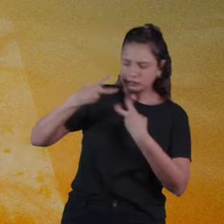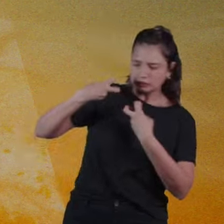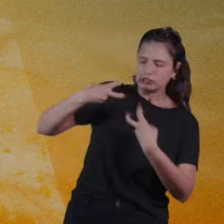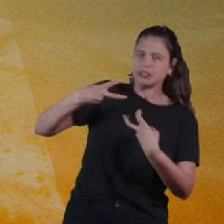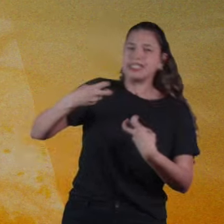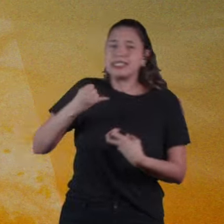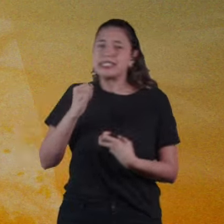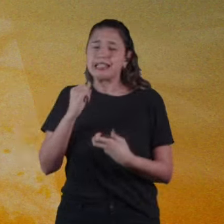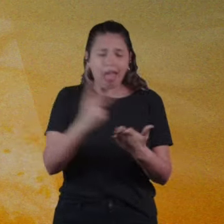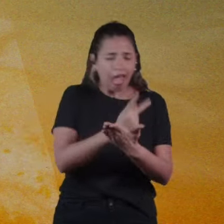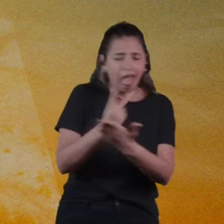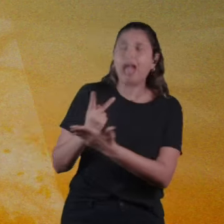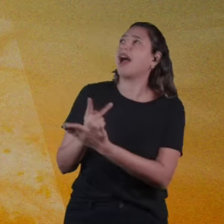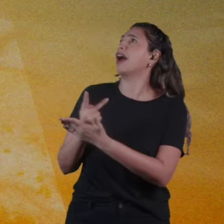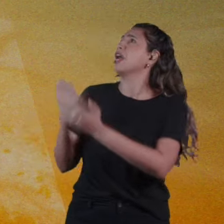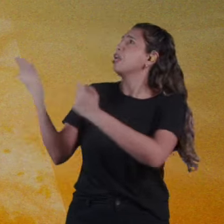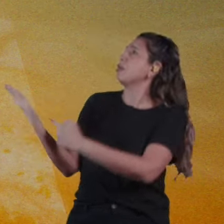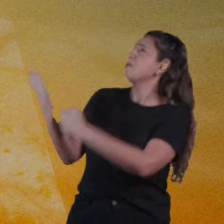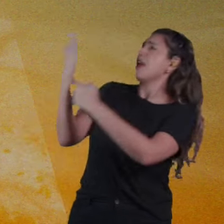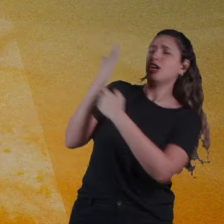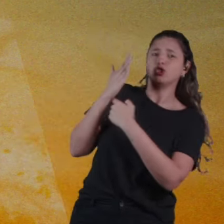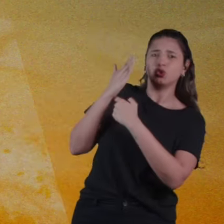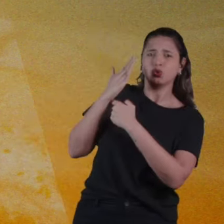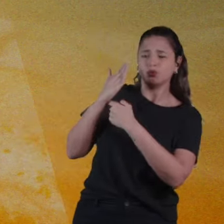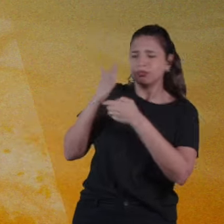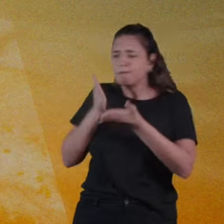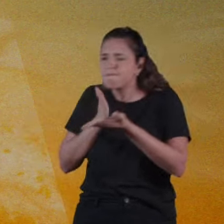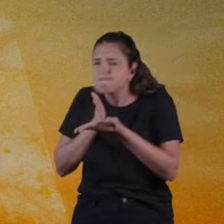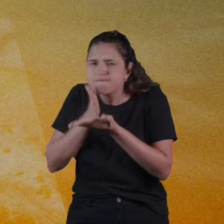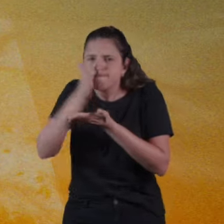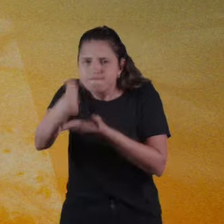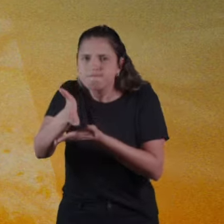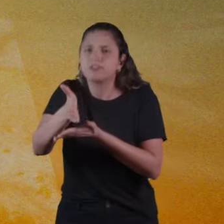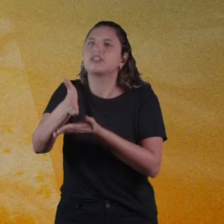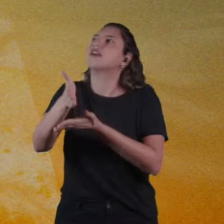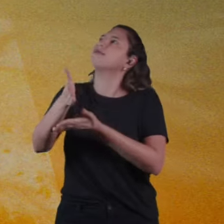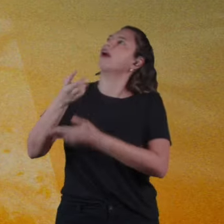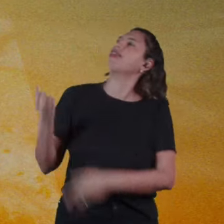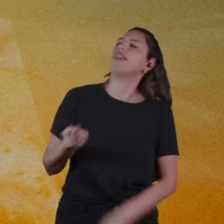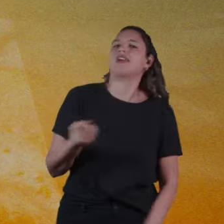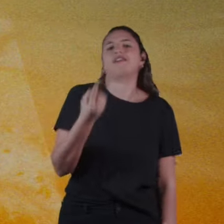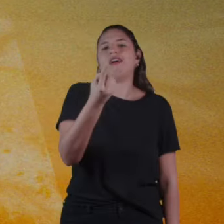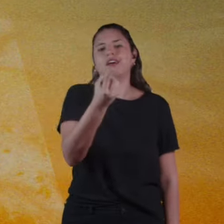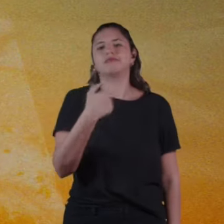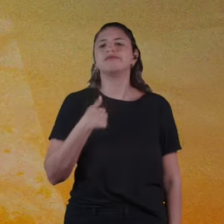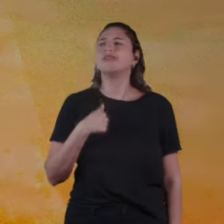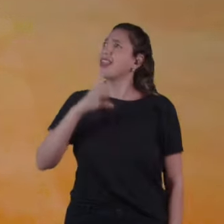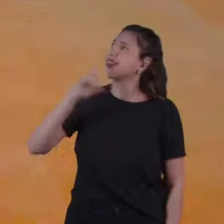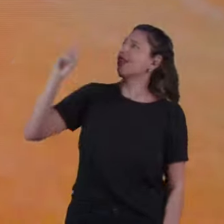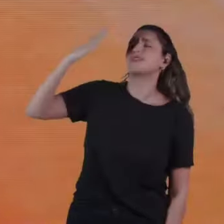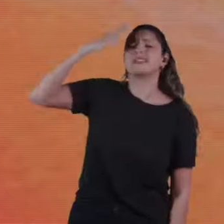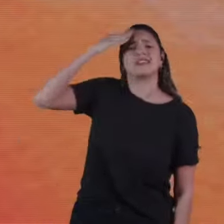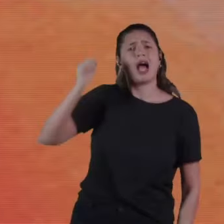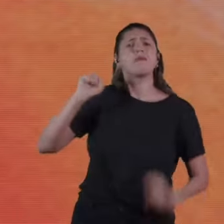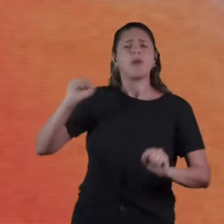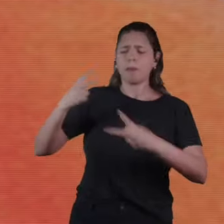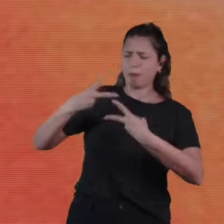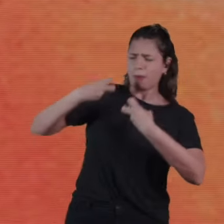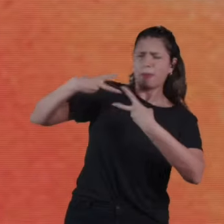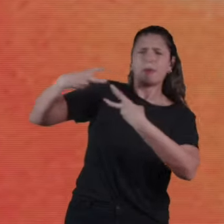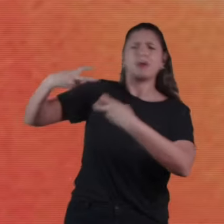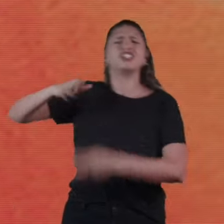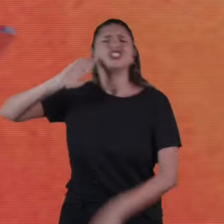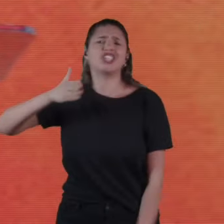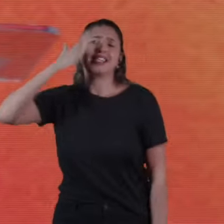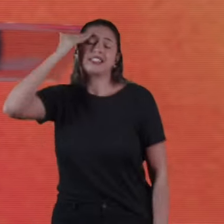e guia-me pelo caminho eterno. Amém? Sonda-me, ó Deus, pode olhar. O Senhor conhece tudo. Então mostra